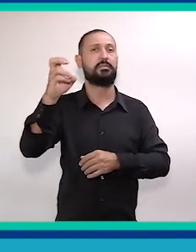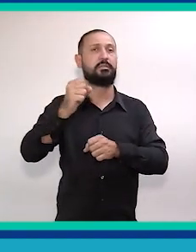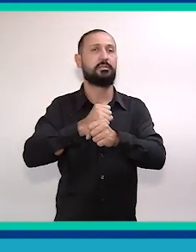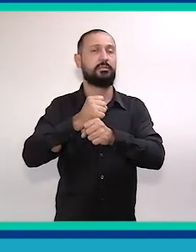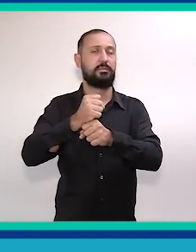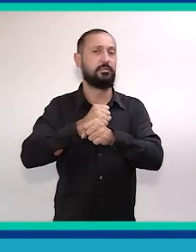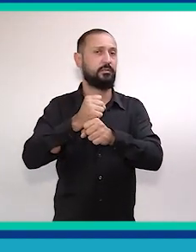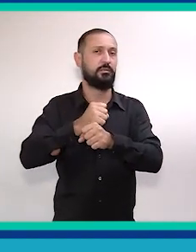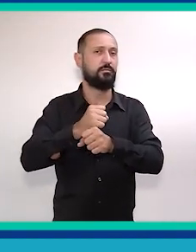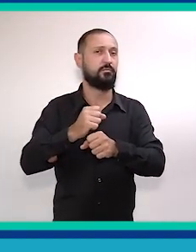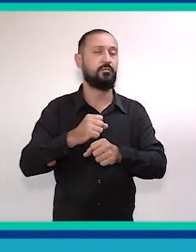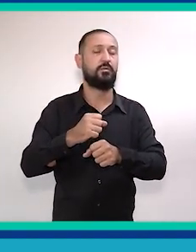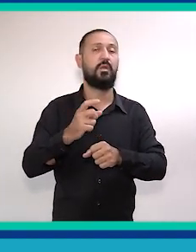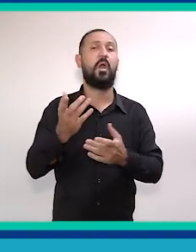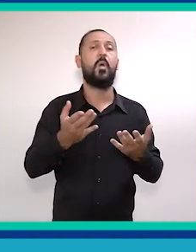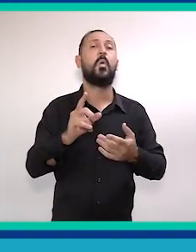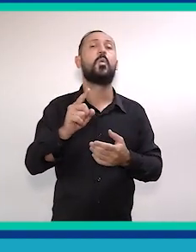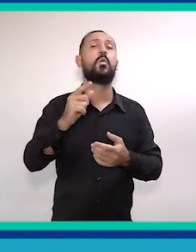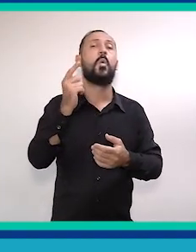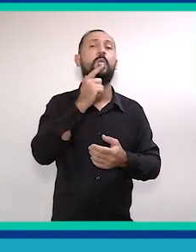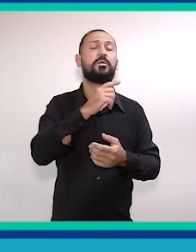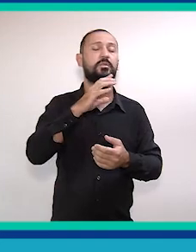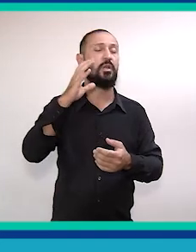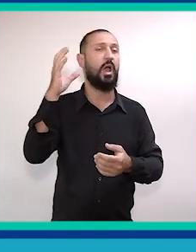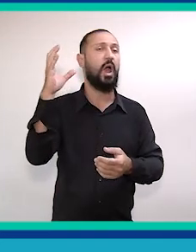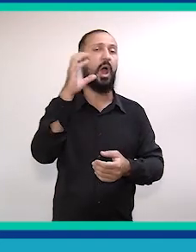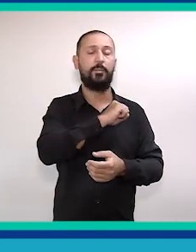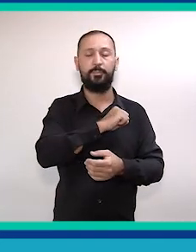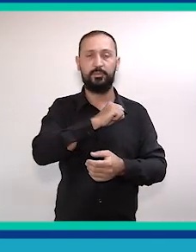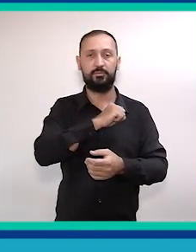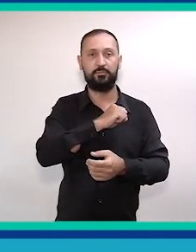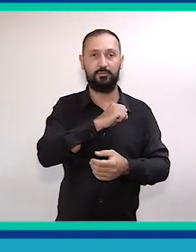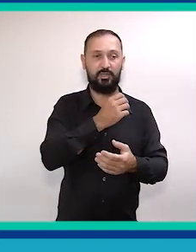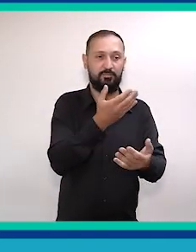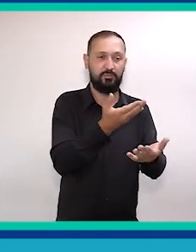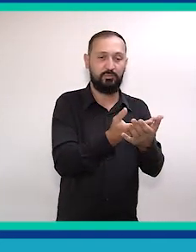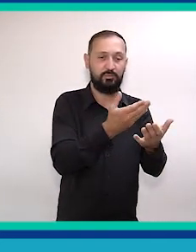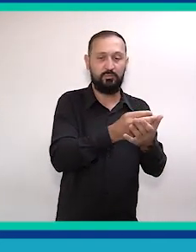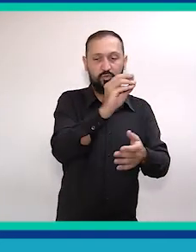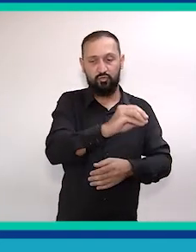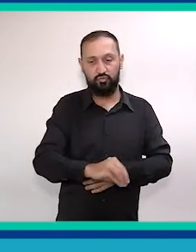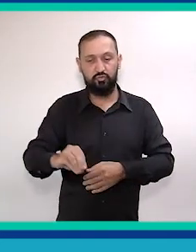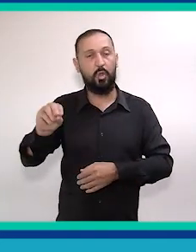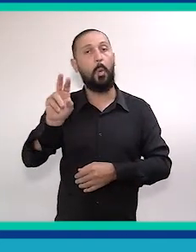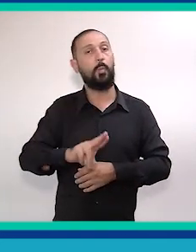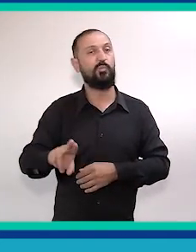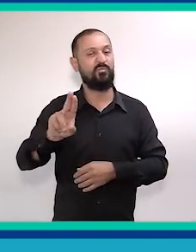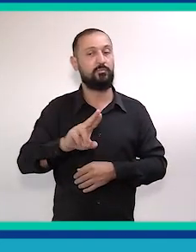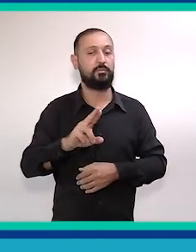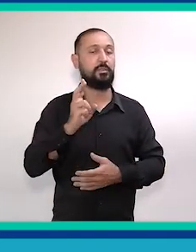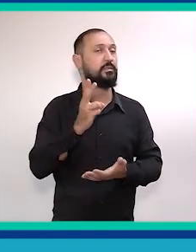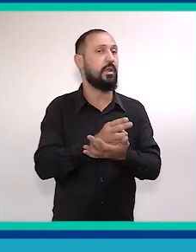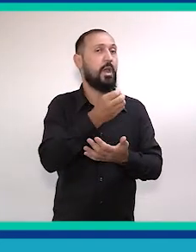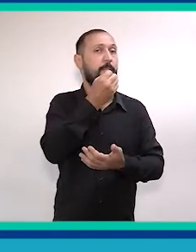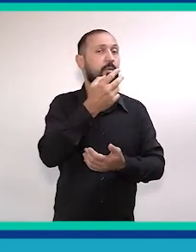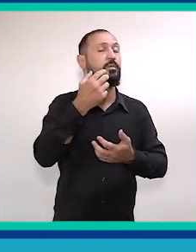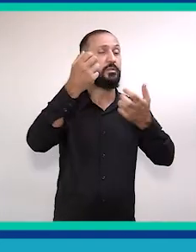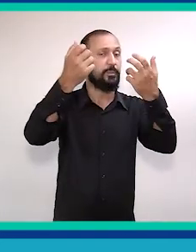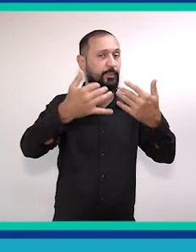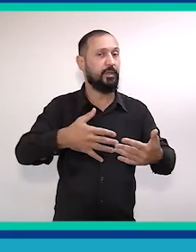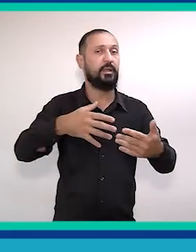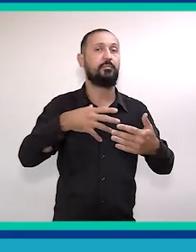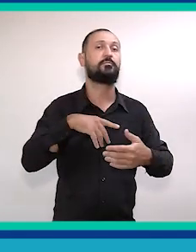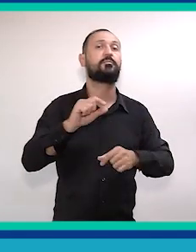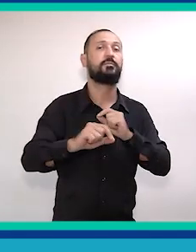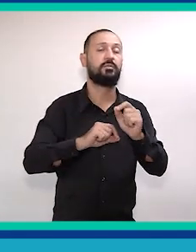15 anos. Tá? Então, não é algo que a gente consegue tirar direto da academia para poder utilizar. Então, isso é sempre muito bom a